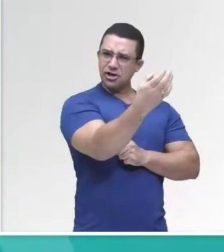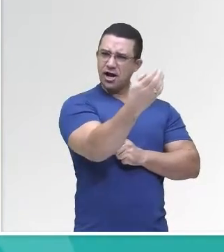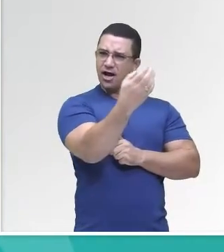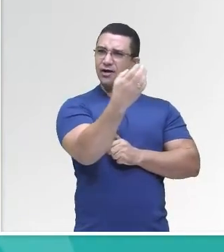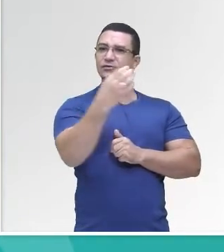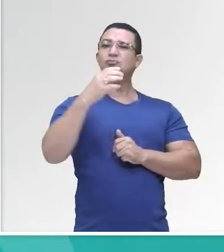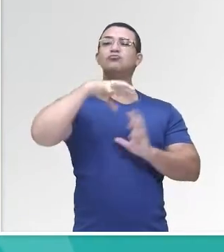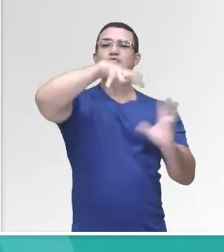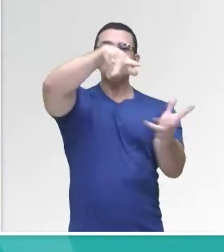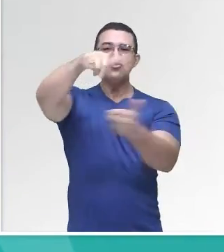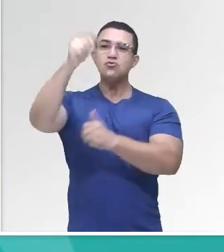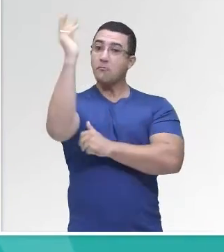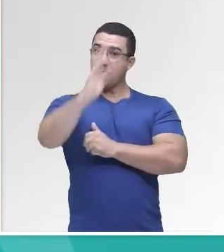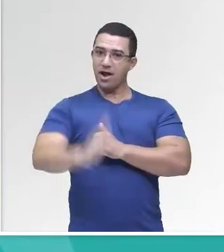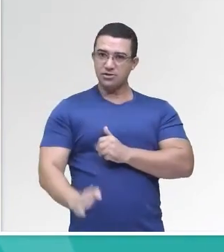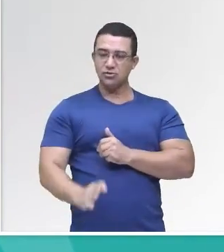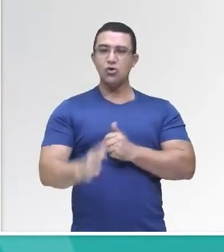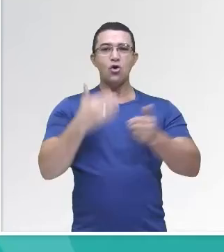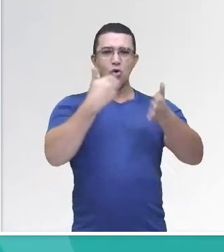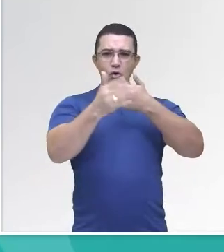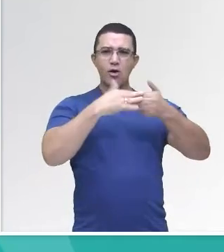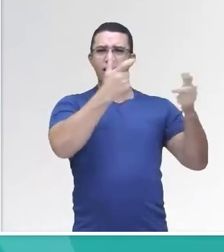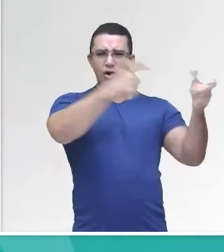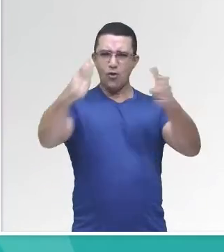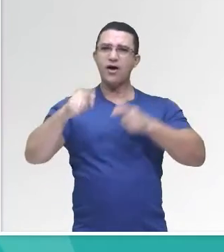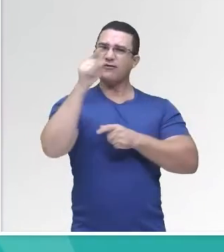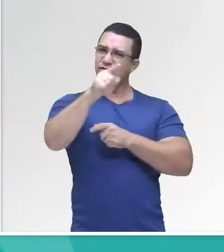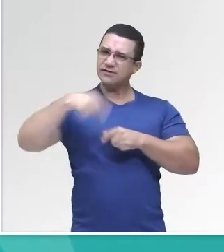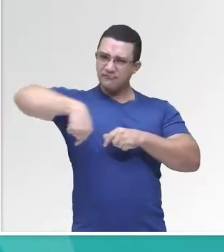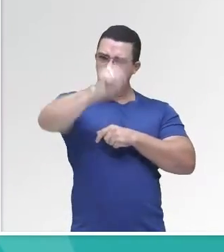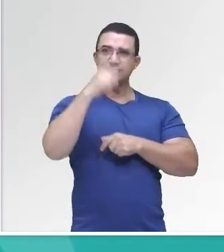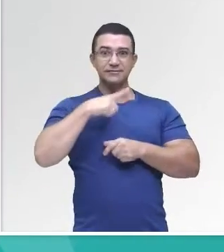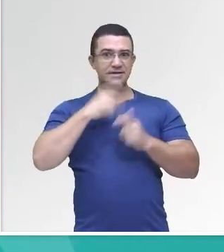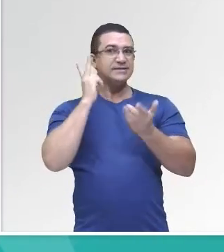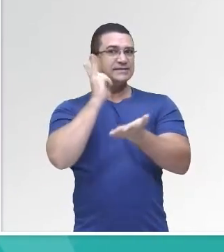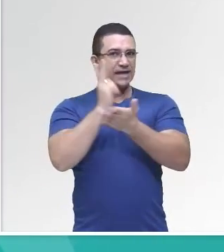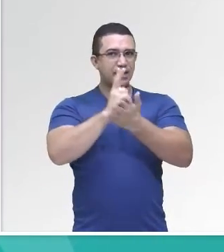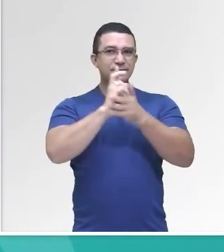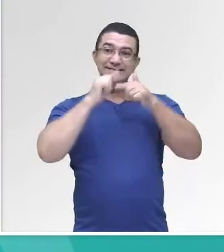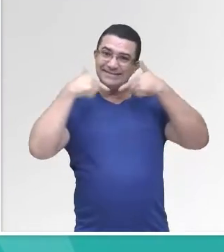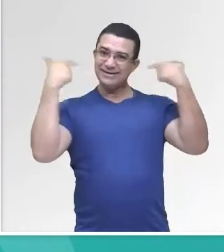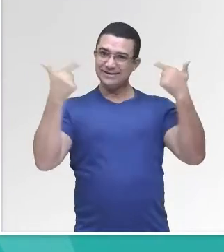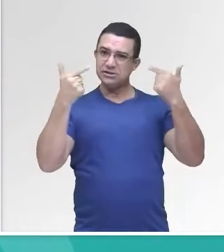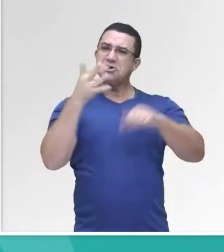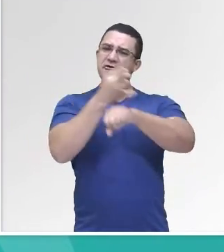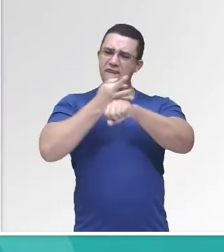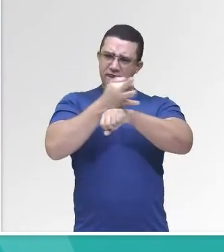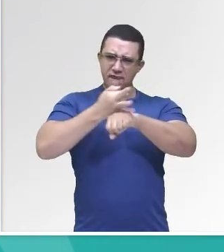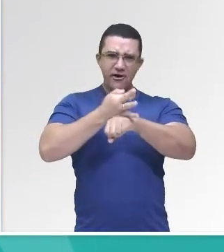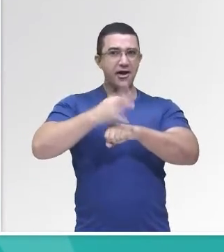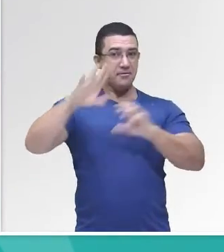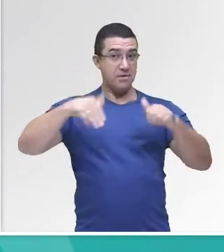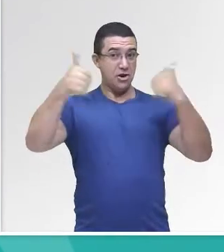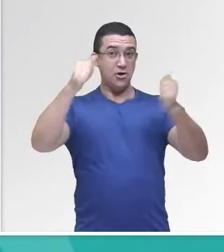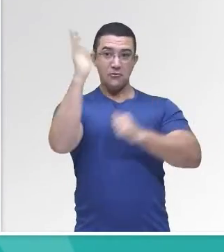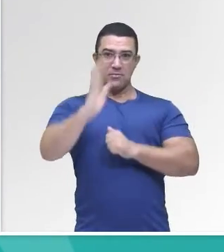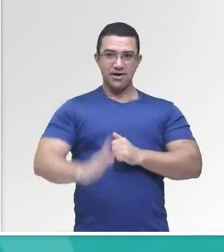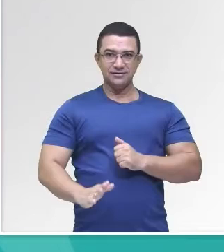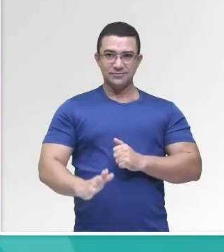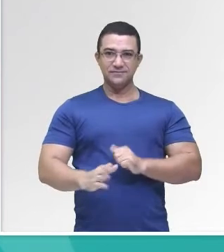Pra onde quer que você vá, tem um sorriso sempre aberto esperando você. Férias no Brasil. Um mundo pra você.